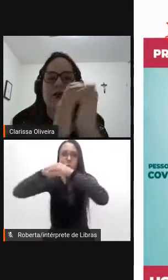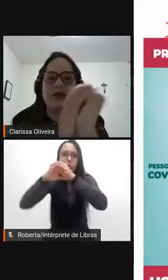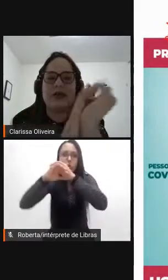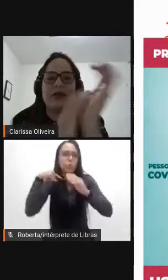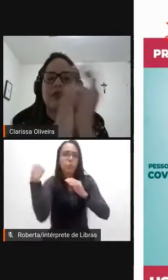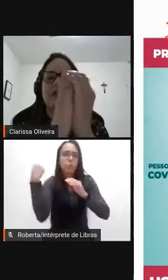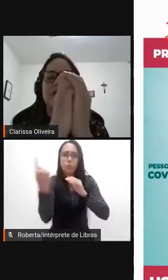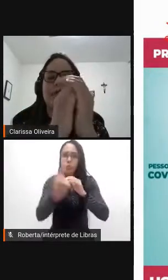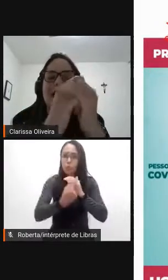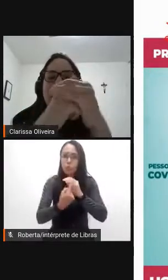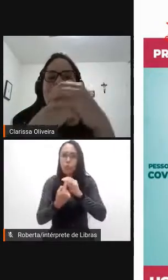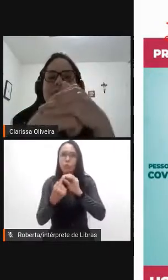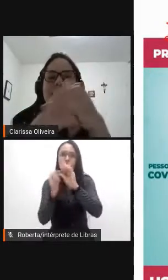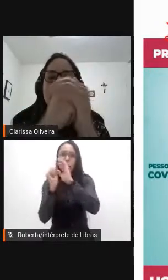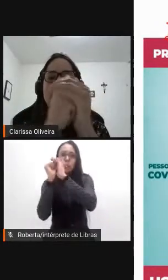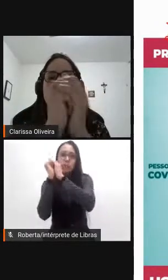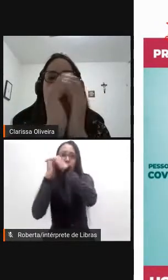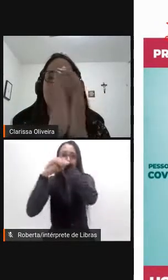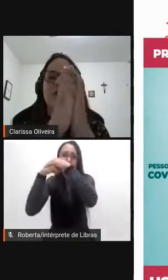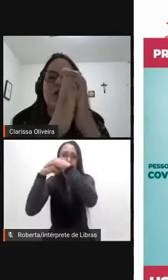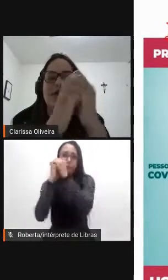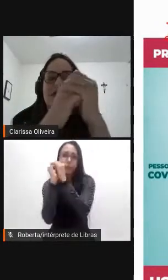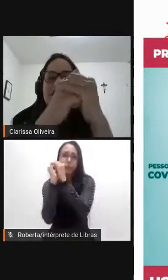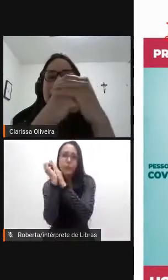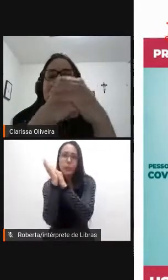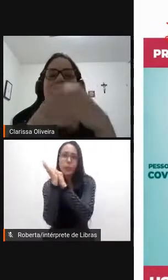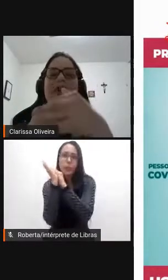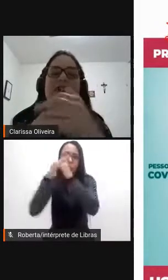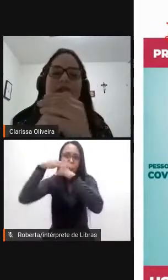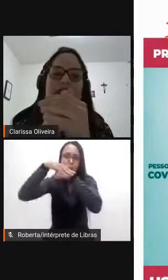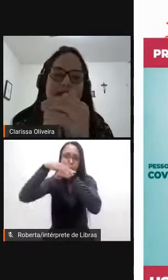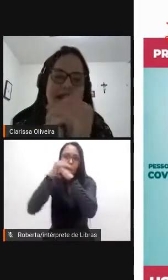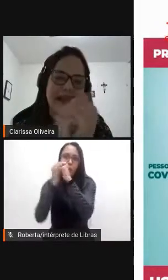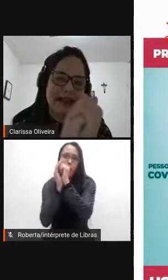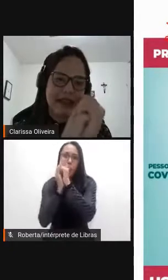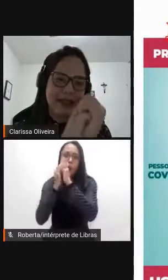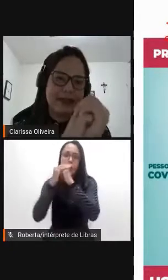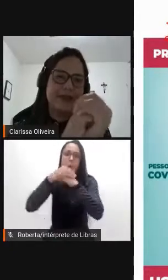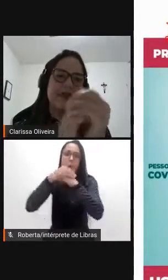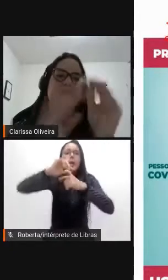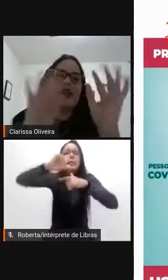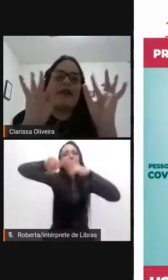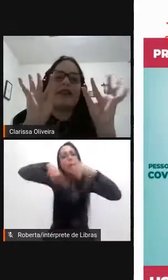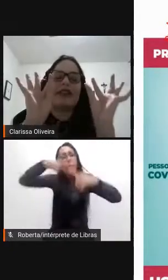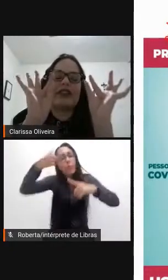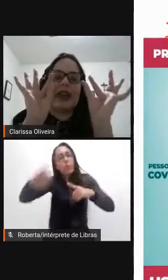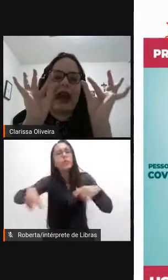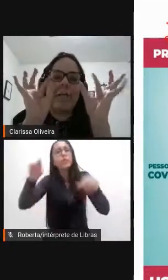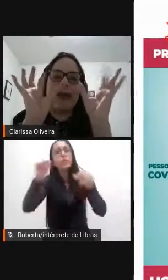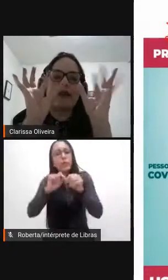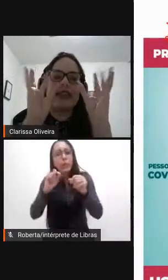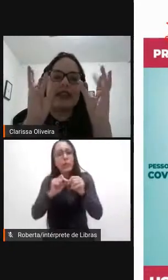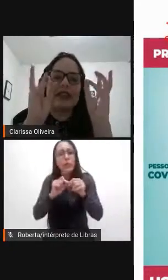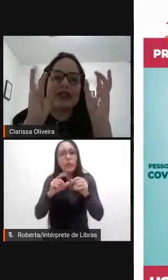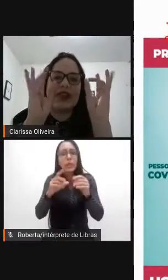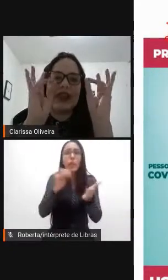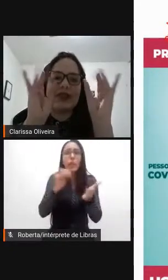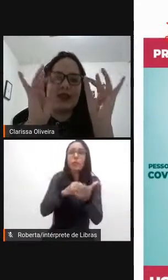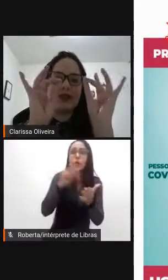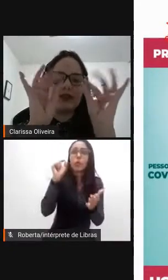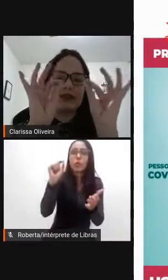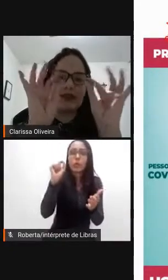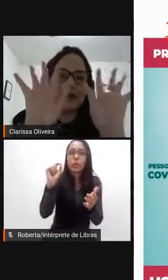das mãos, de um lado e do outro. Depois que você faz isso, tá faltando o quê? A pontinha